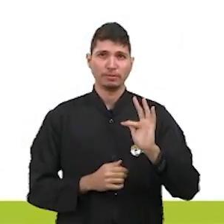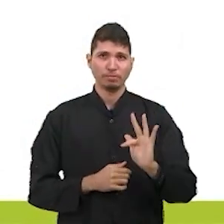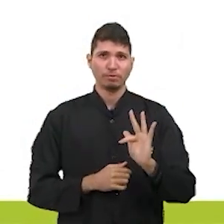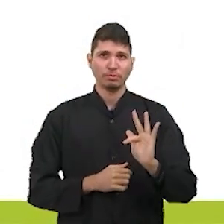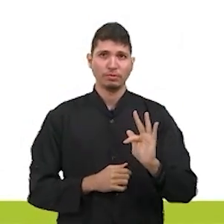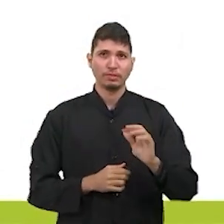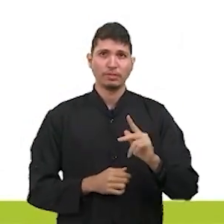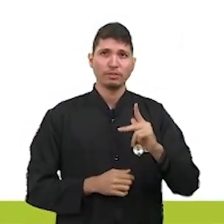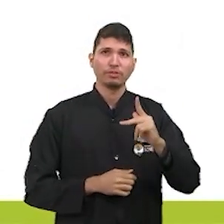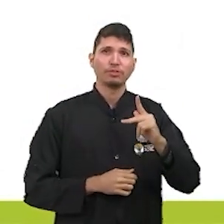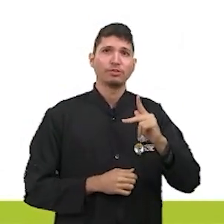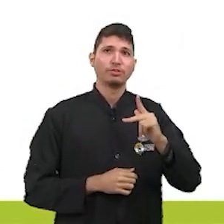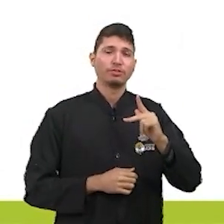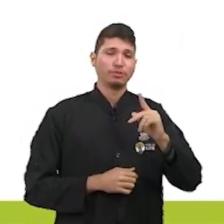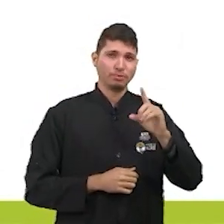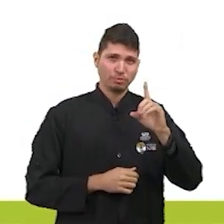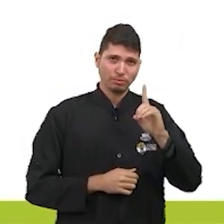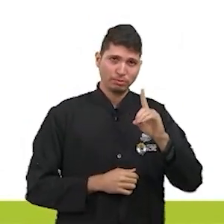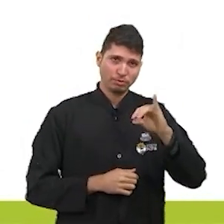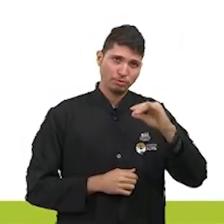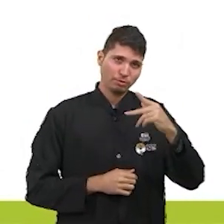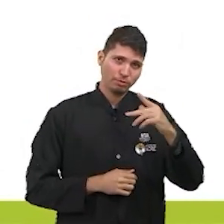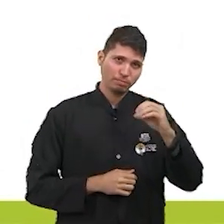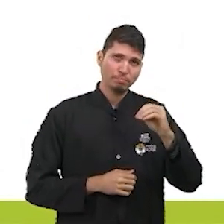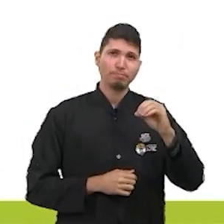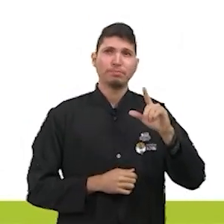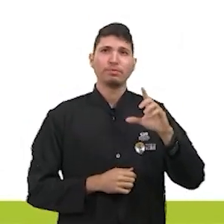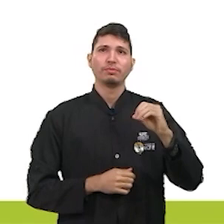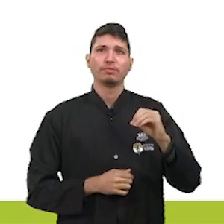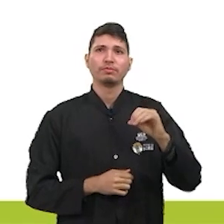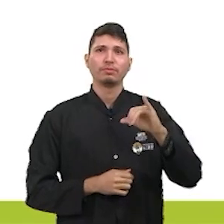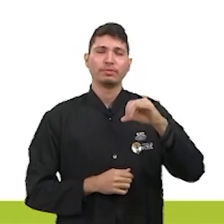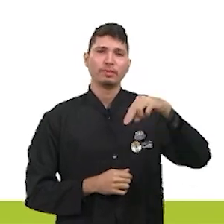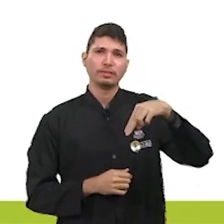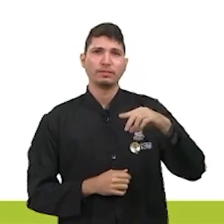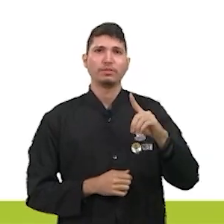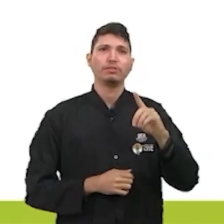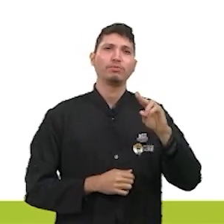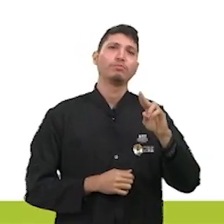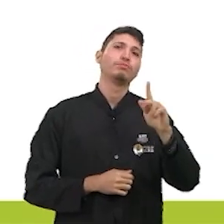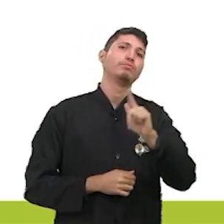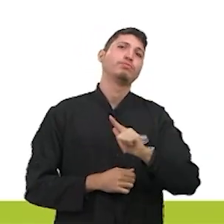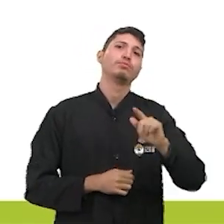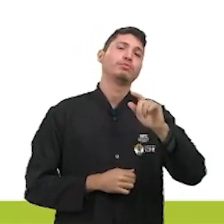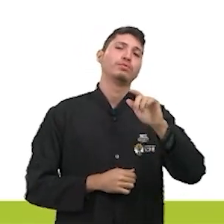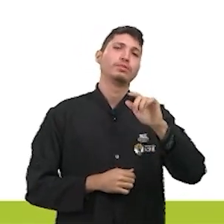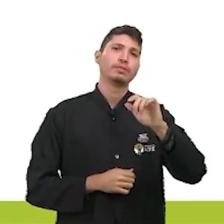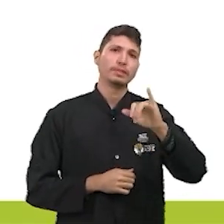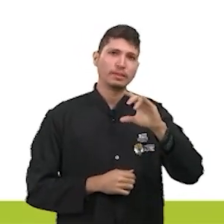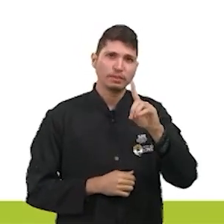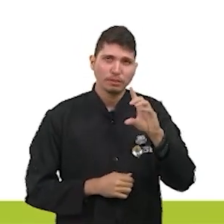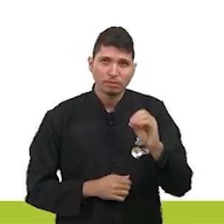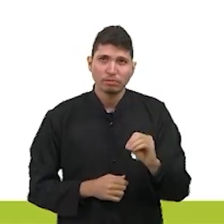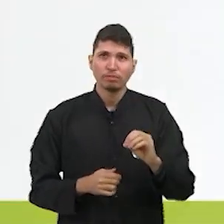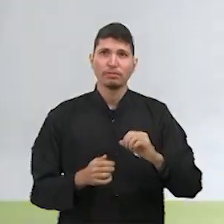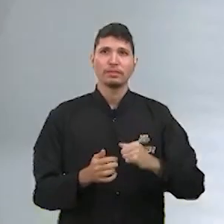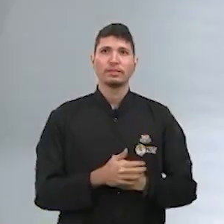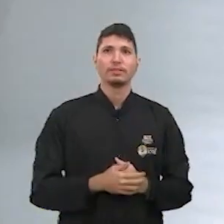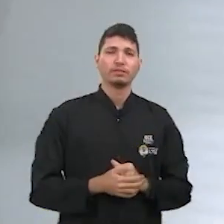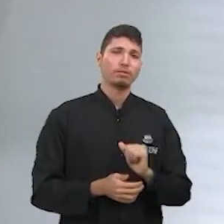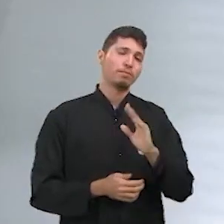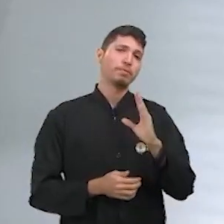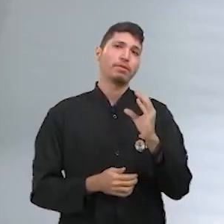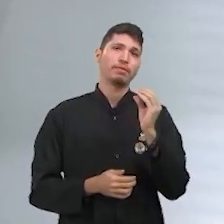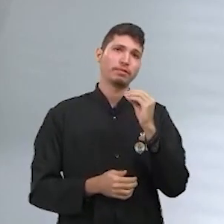induzido. Existem em todas as moléculas e são as mais fracas. Até nas moléculas que a